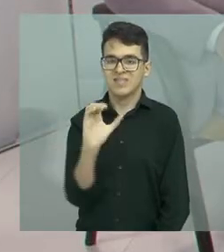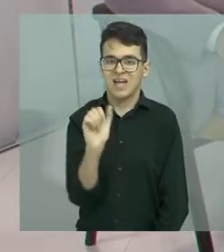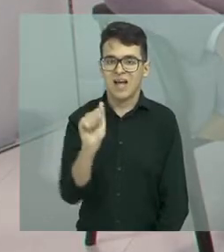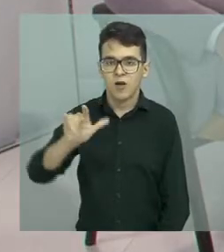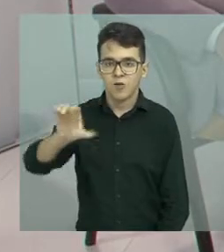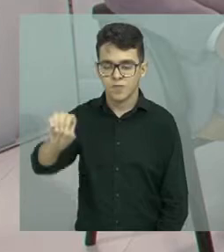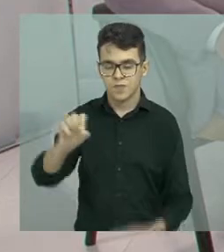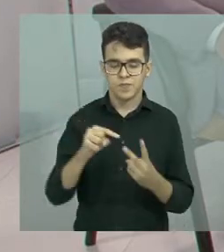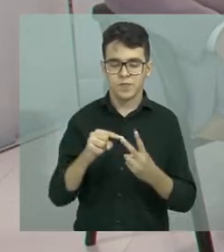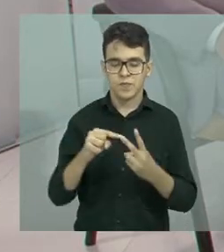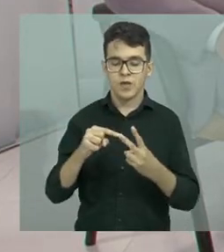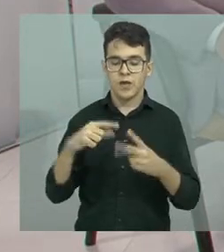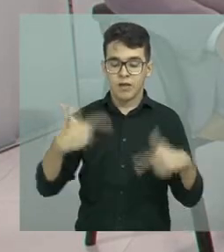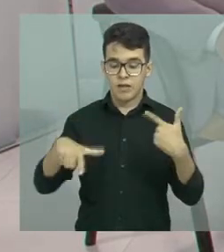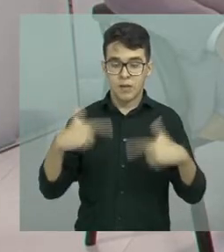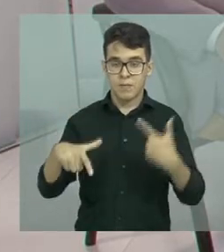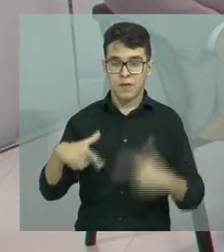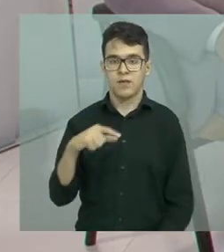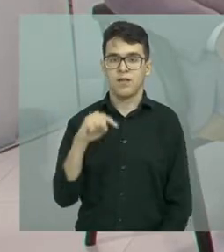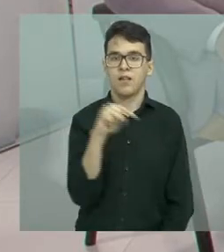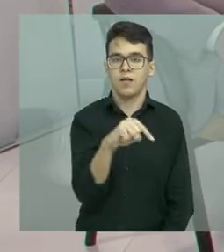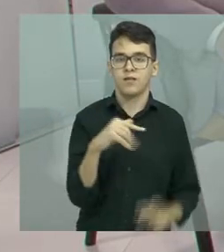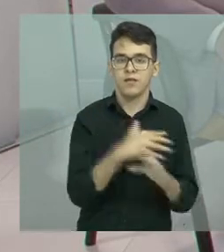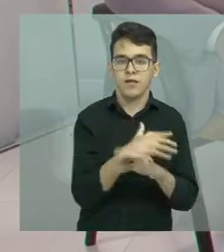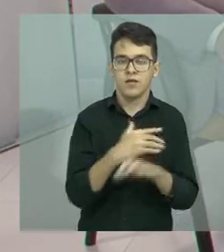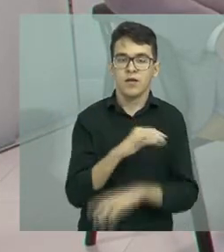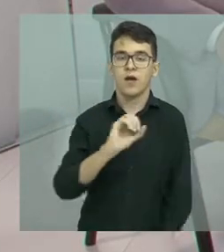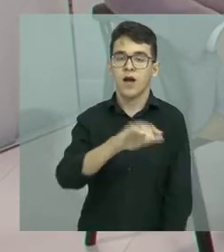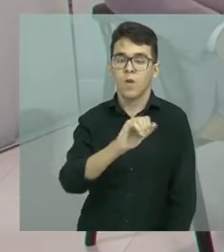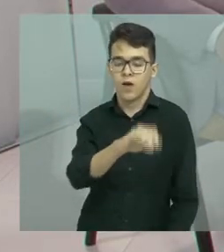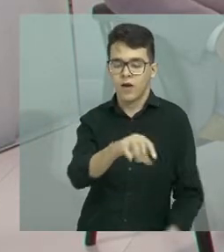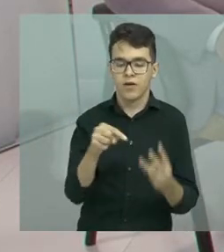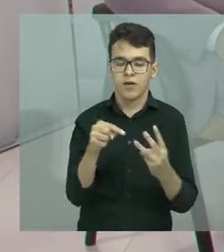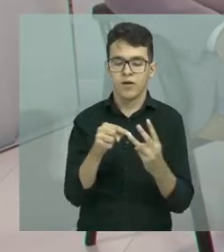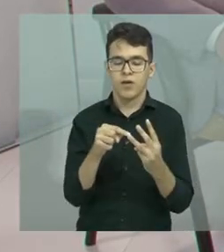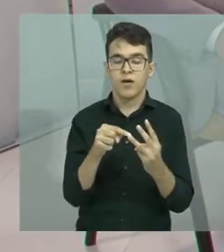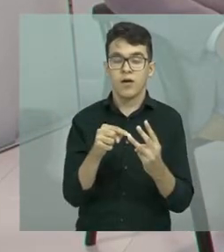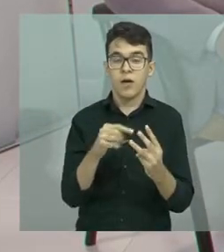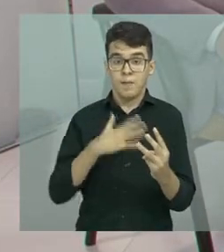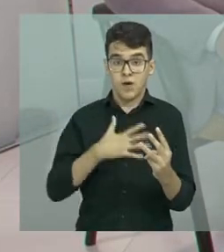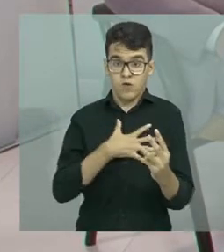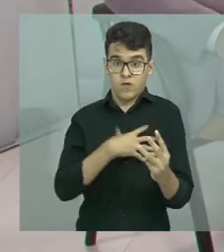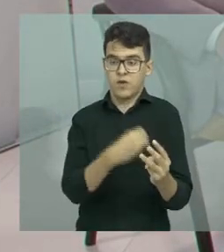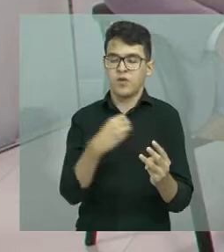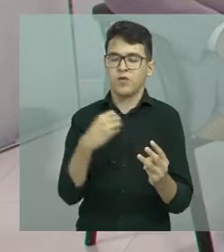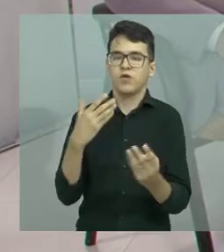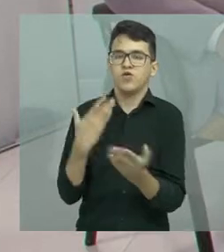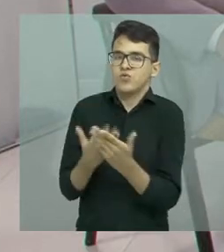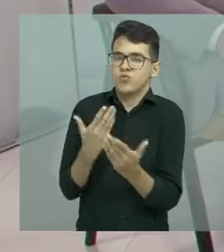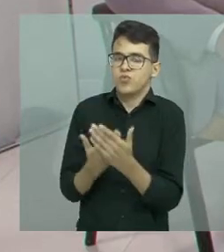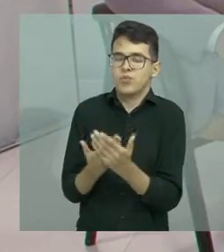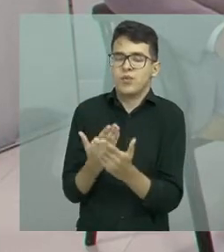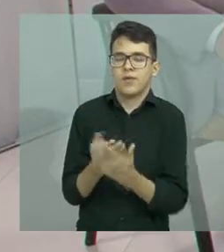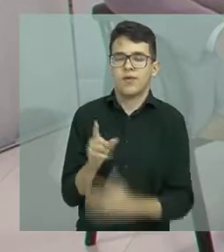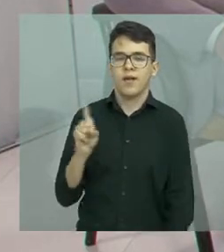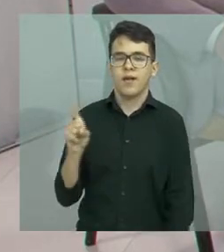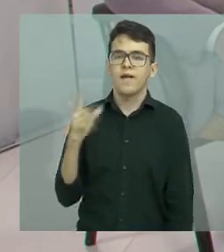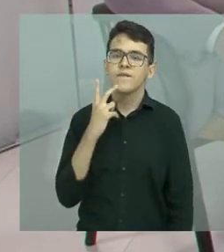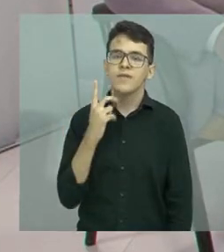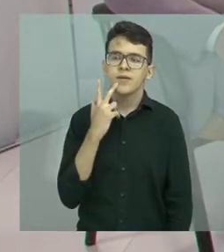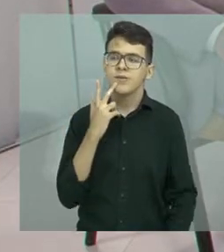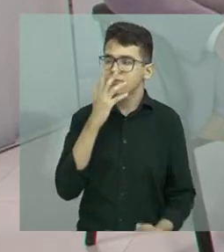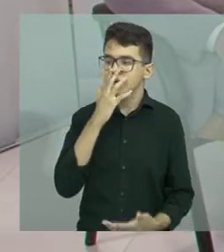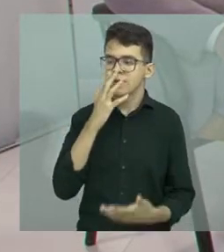Fortaleza, passa o final de semana em Aquiraz, por exemplo. Então há uma conexão muito grande entre esses municípios. E também